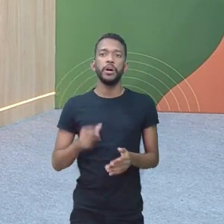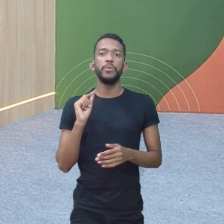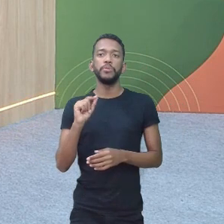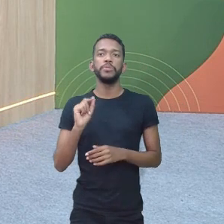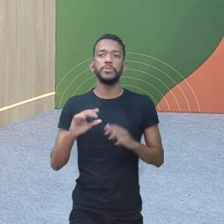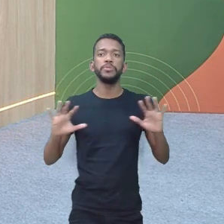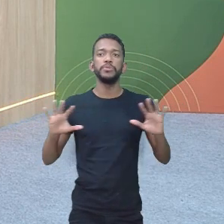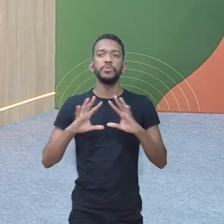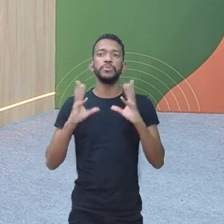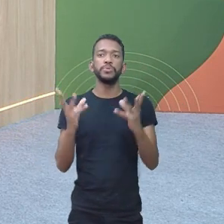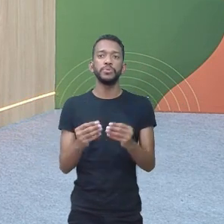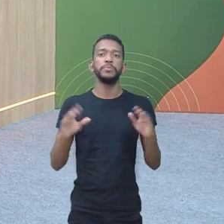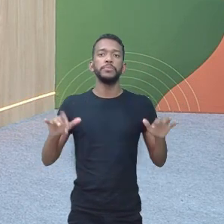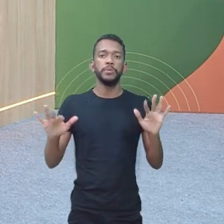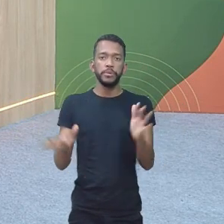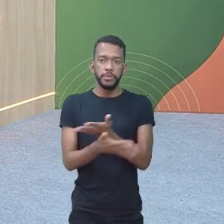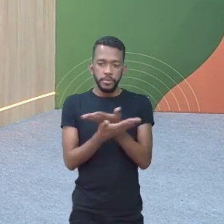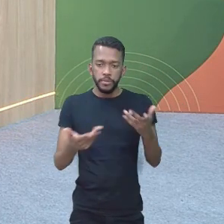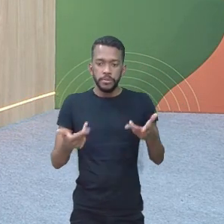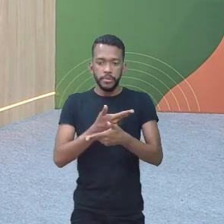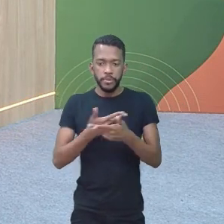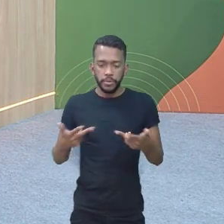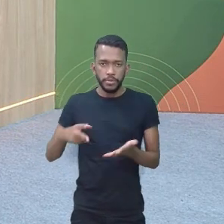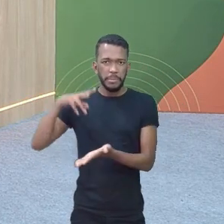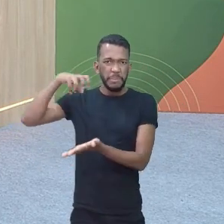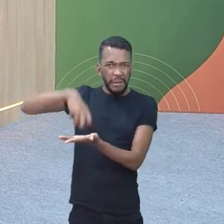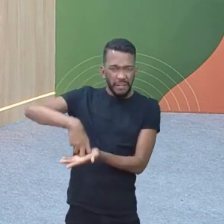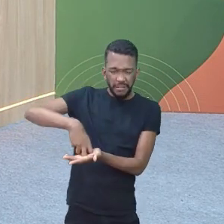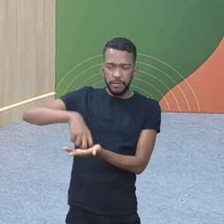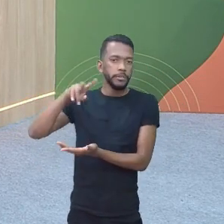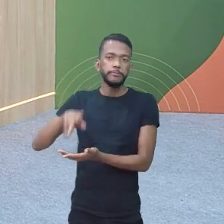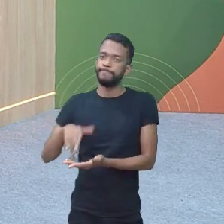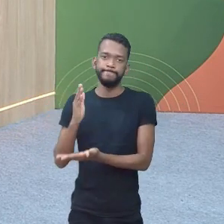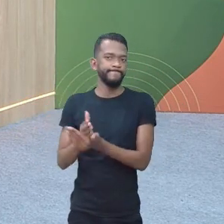e cultos pagãos seriam eliminados. Ou seja,